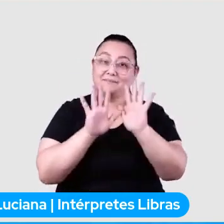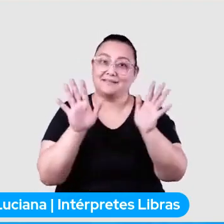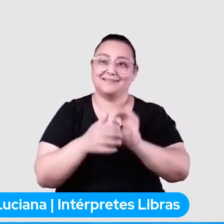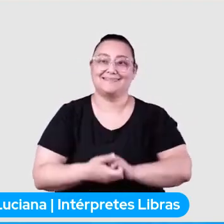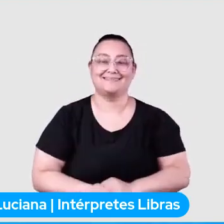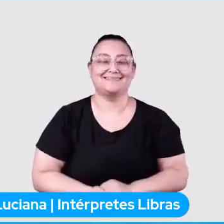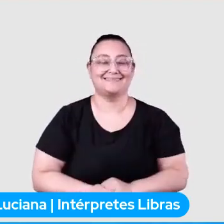Obrigado.